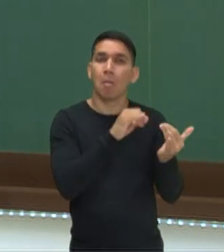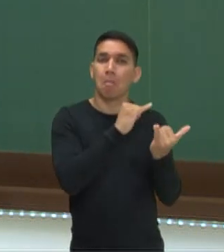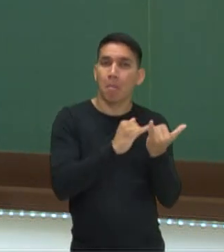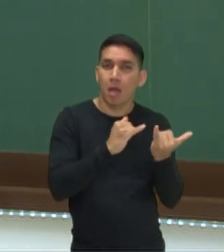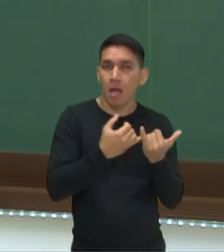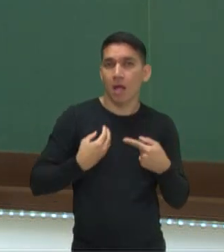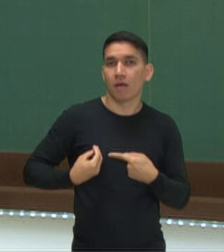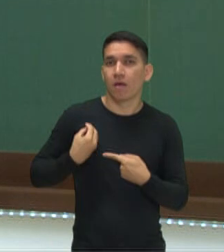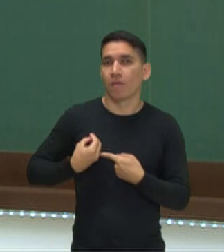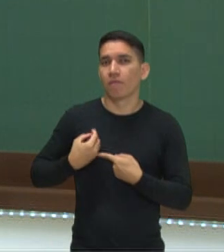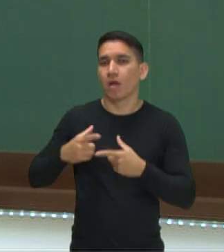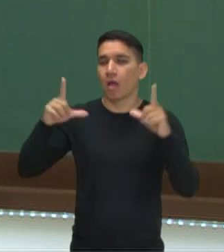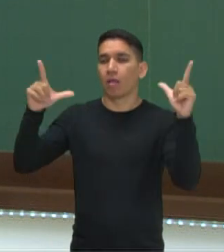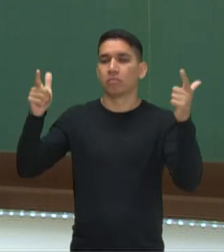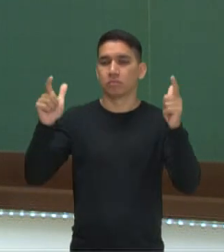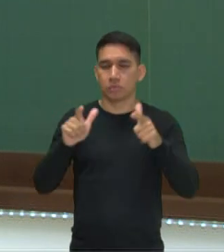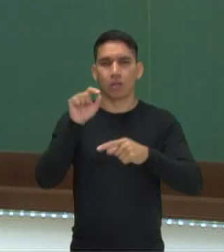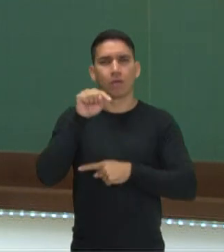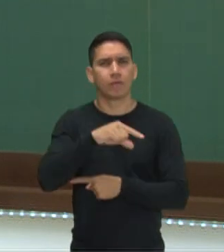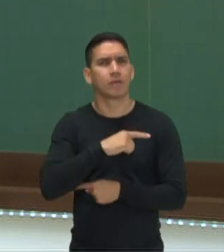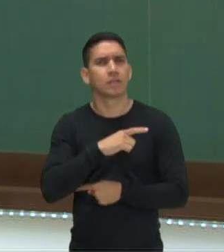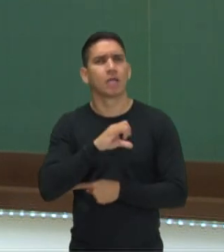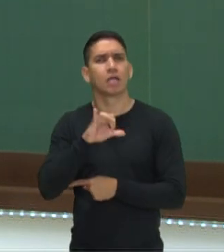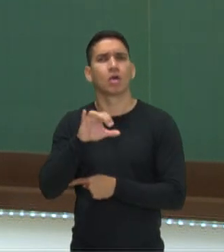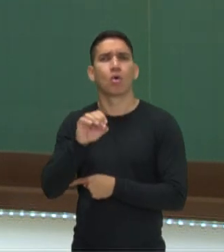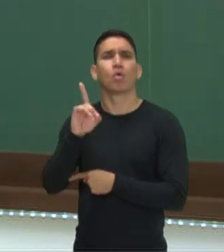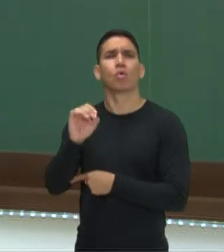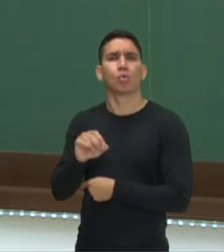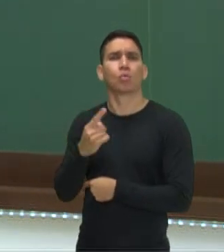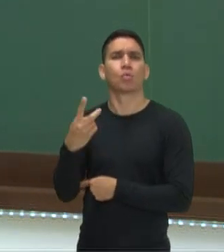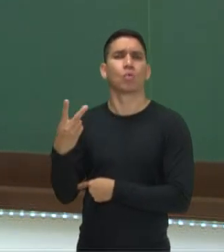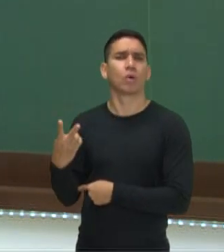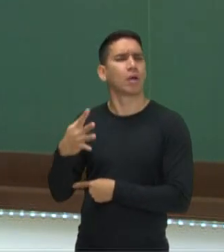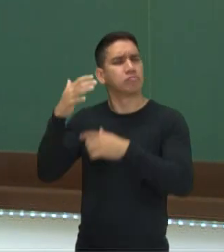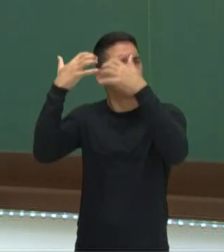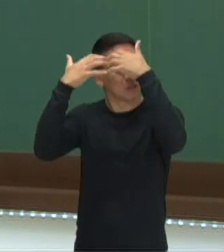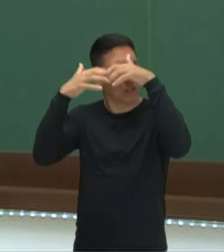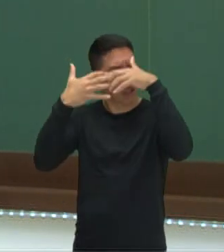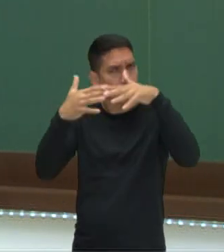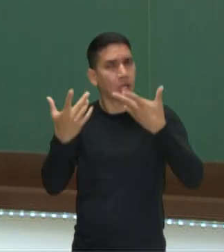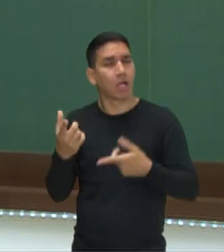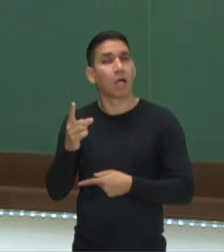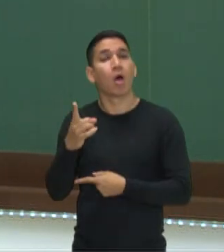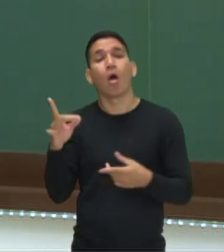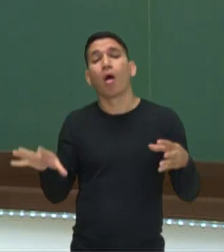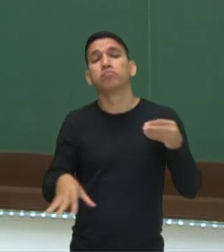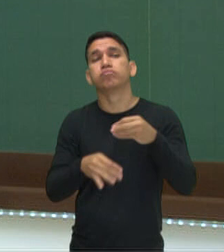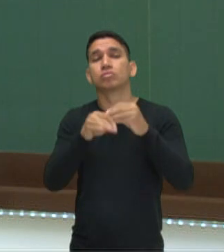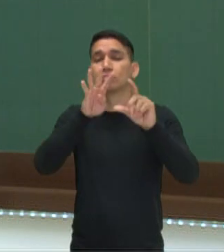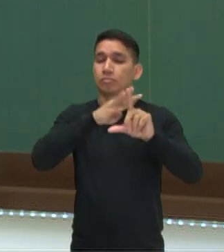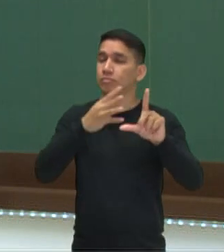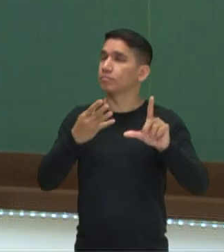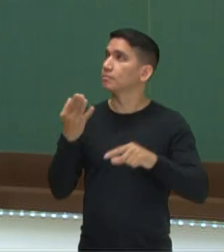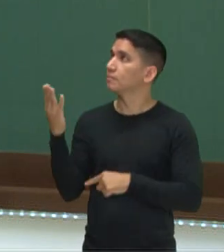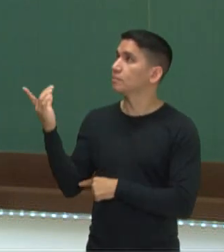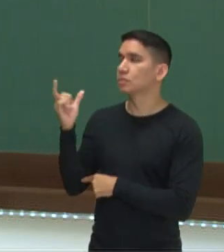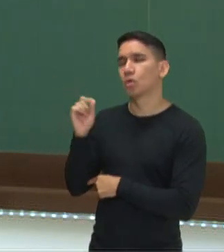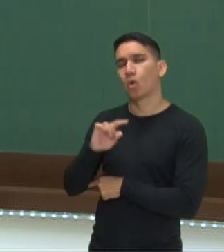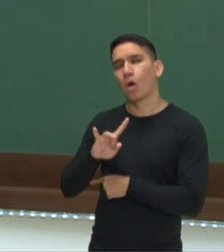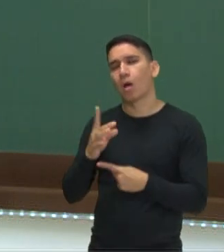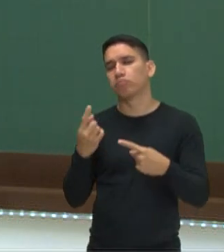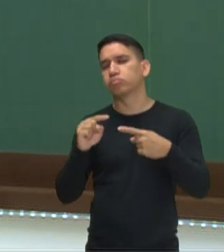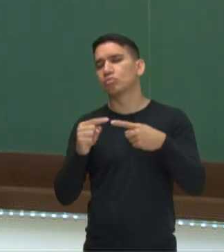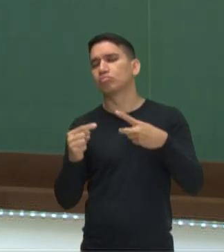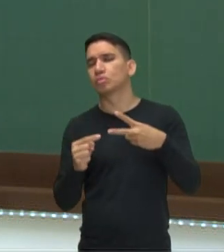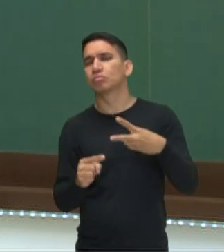desse iodo, dessa dose do iodo 1, 2, 3. Então, pense um pouquinho, completem a tabela, coloquem